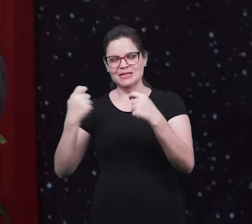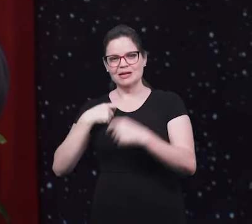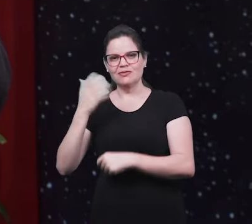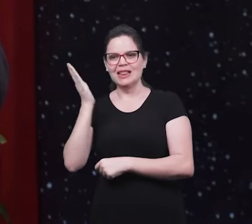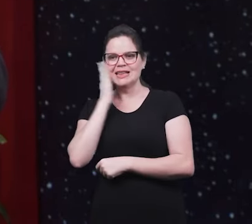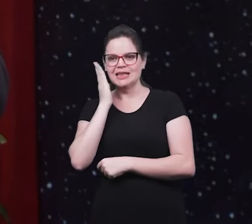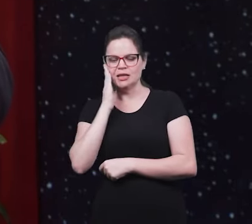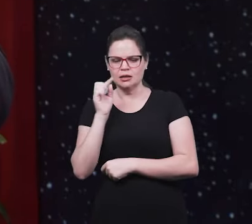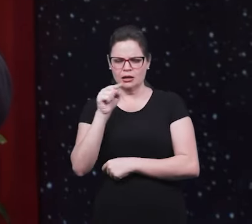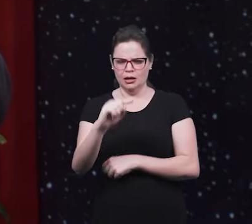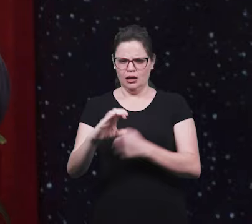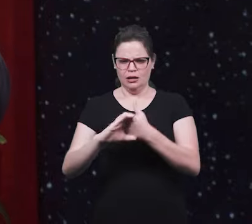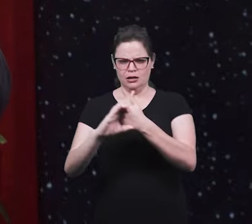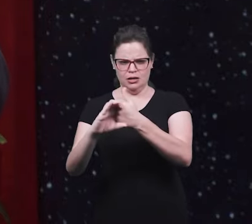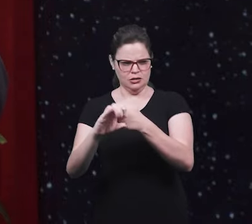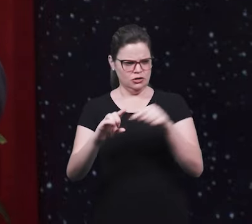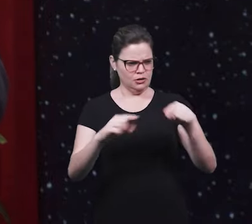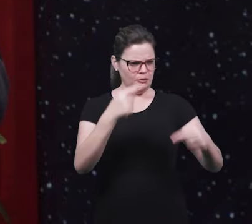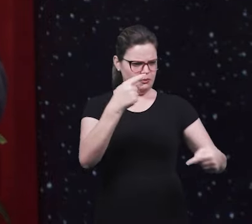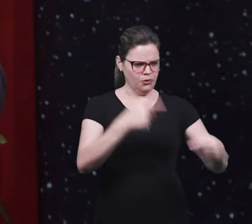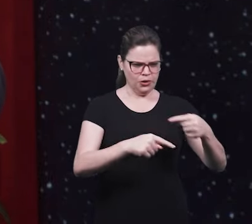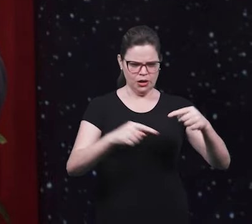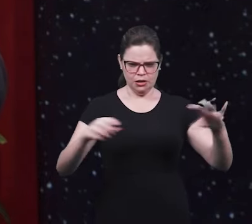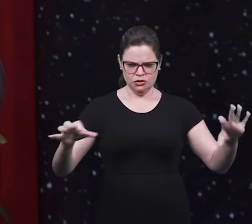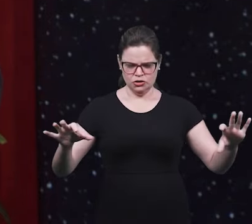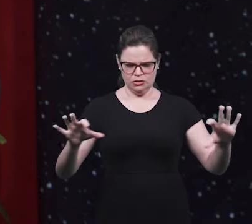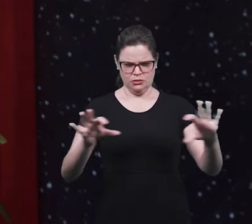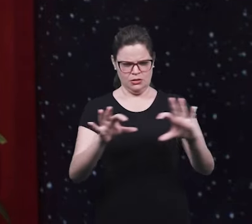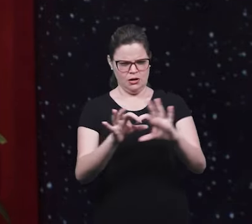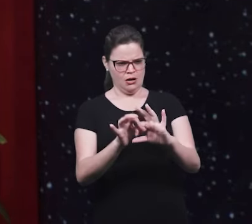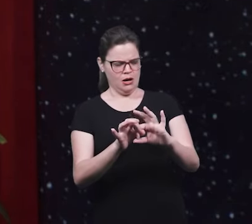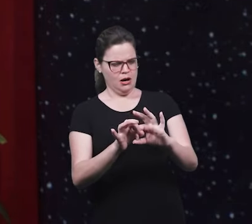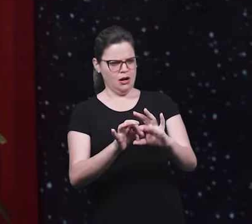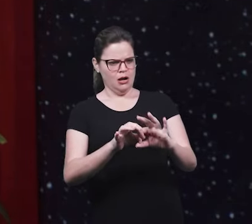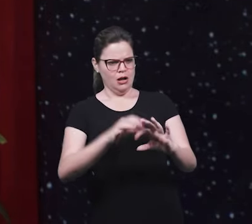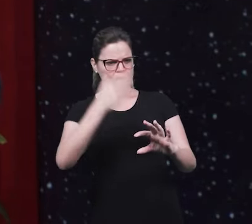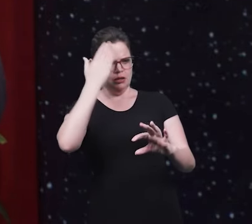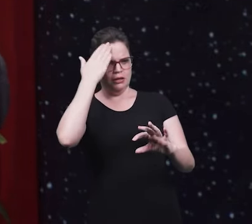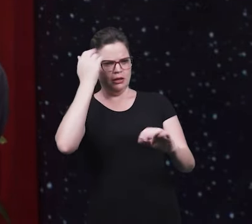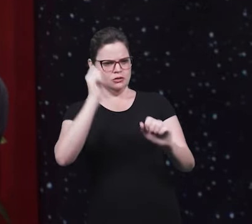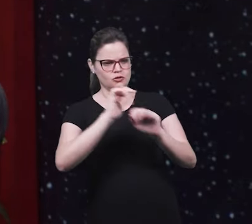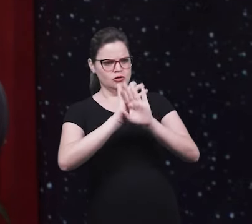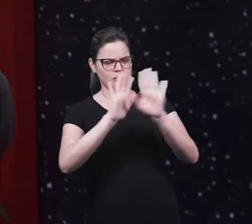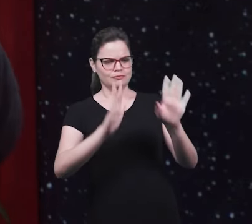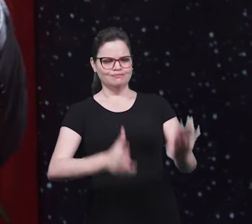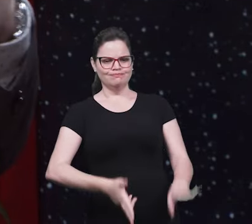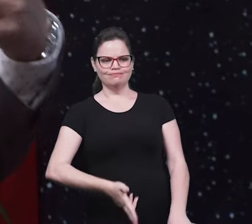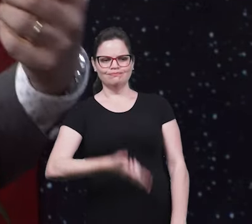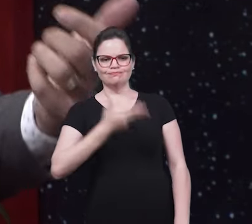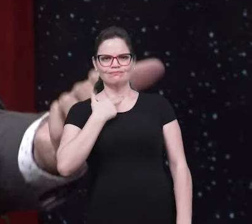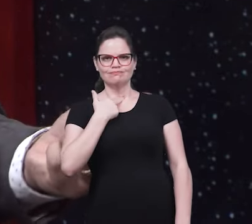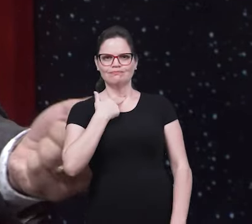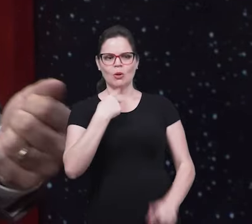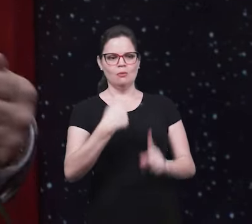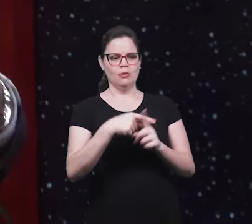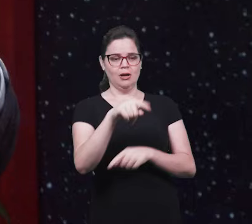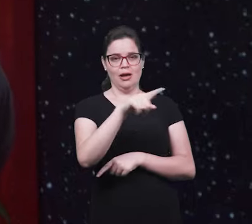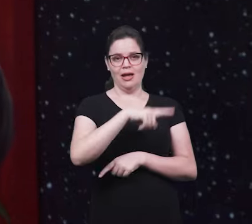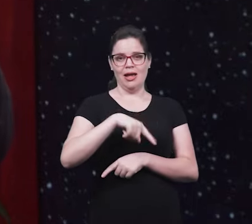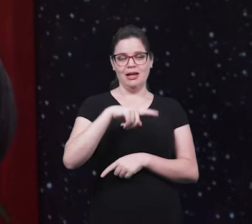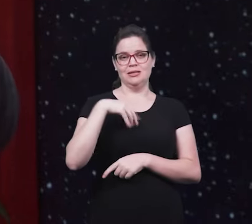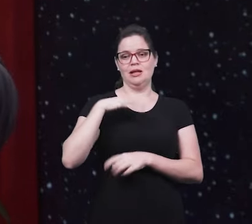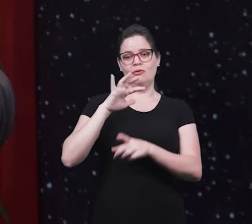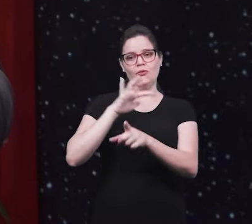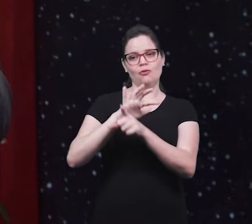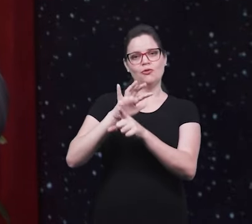aquela união, que aqueles elementos, que aquelas propostas vindas pelo cristianismo, pela filosofia,